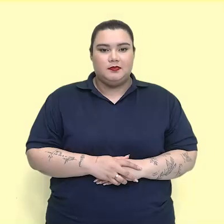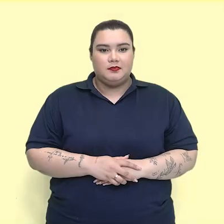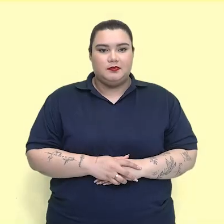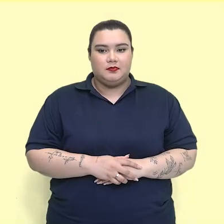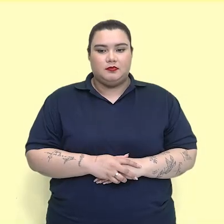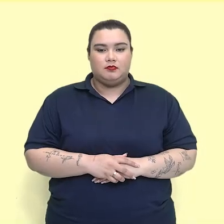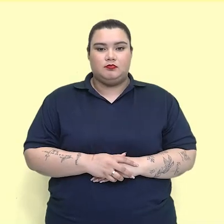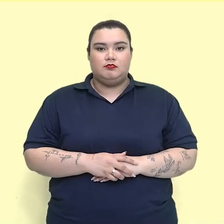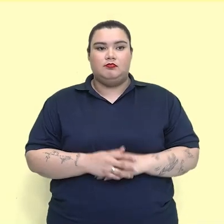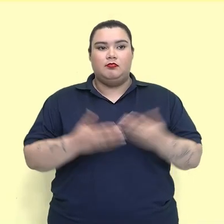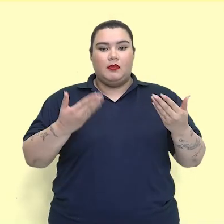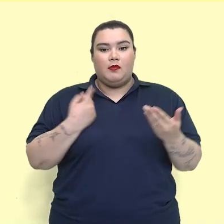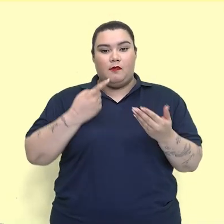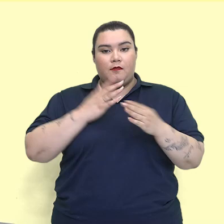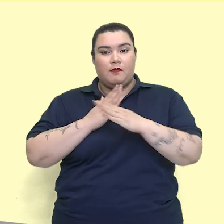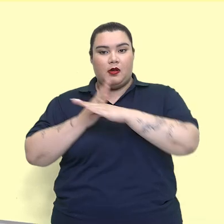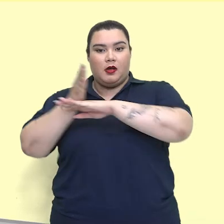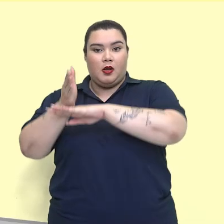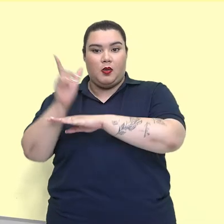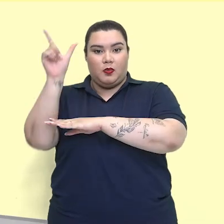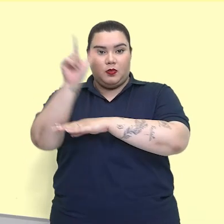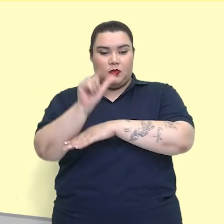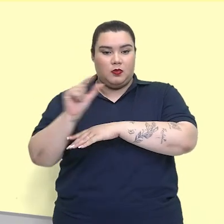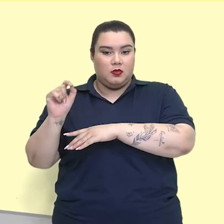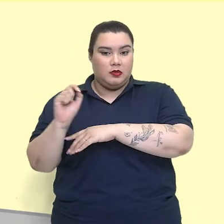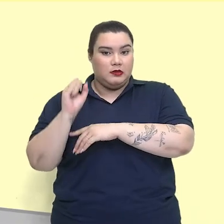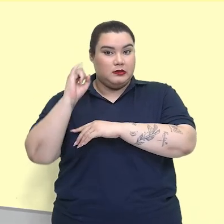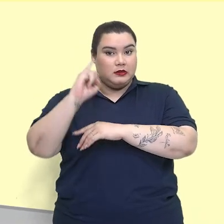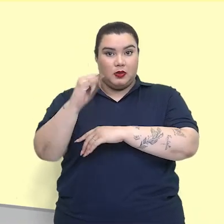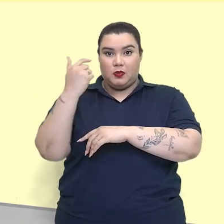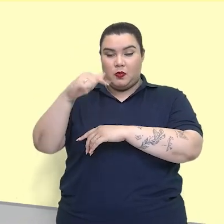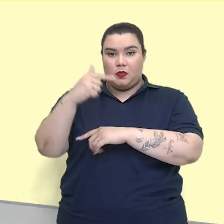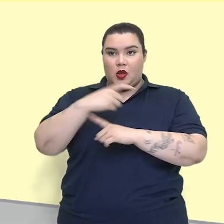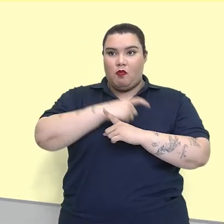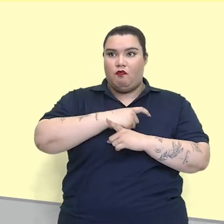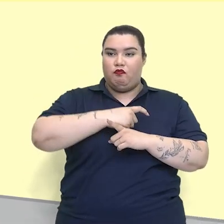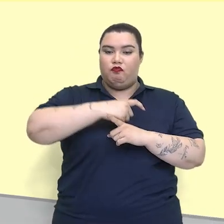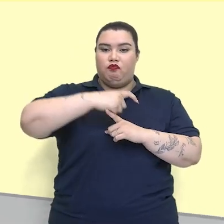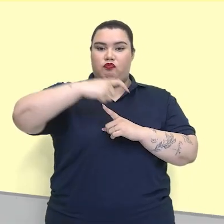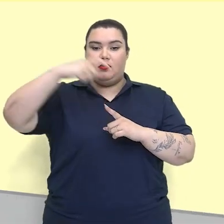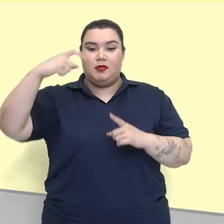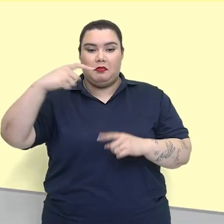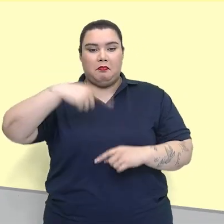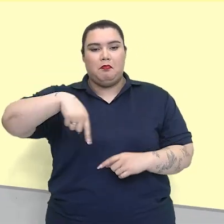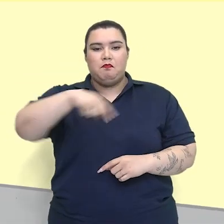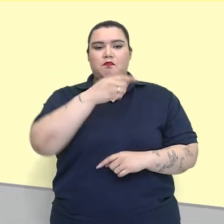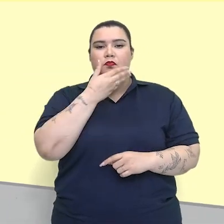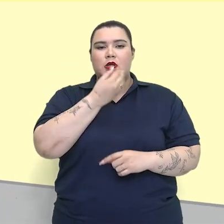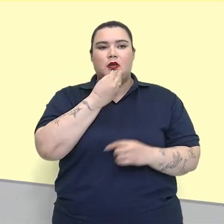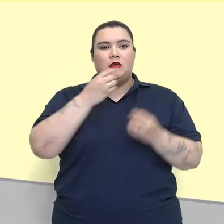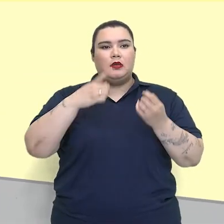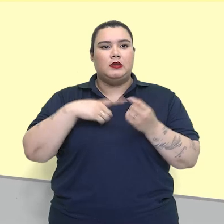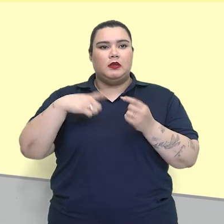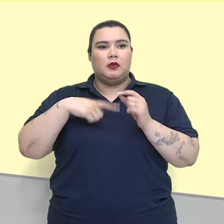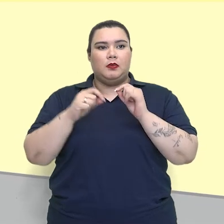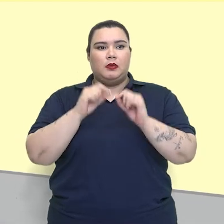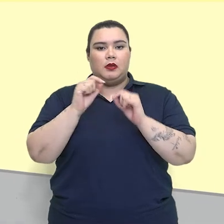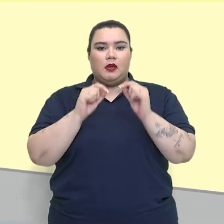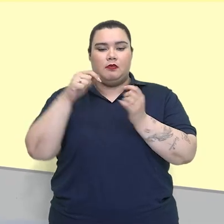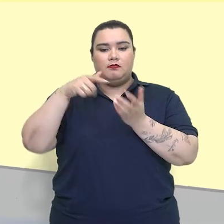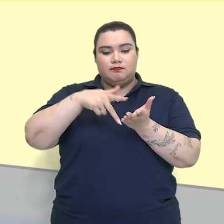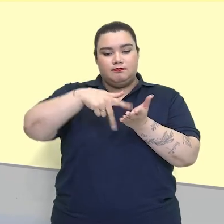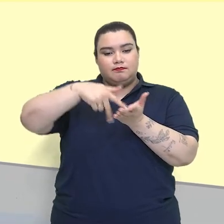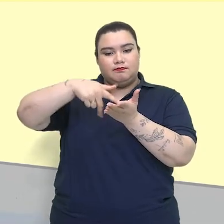Para ir à Lua. Enquanto não tem foguetes para ir à Lua, os meninos deslizam de patinete